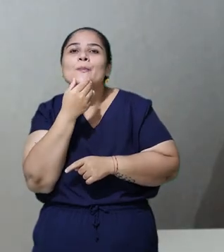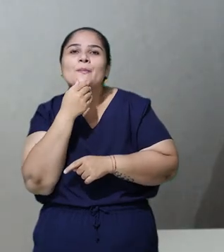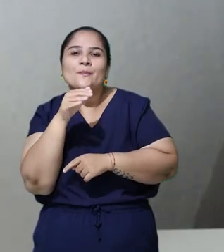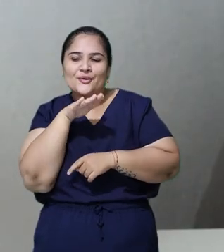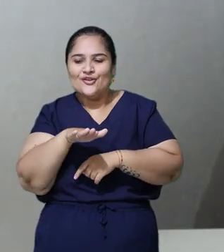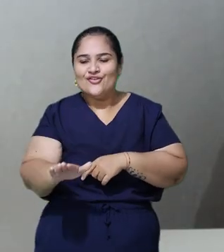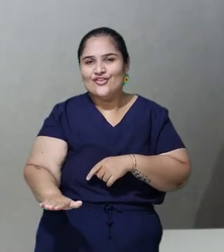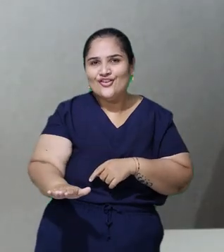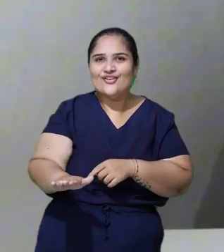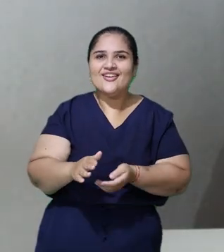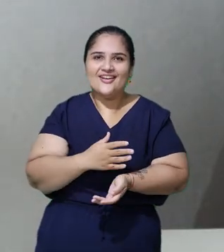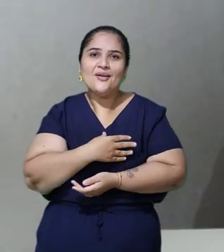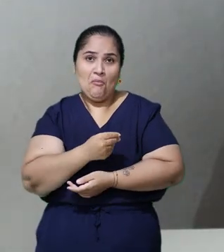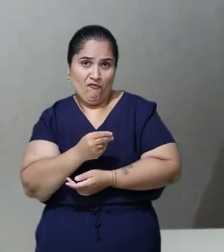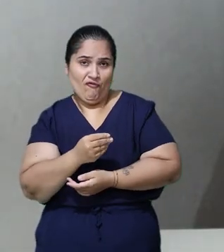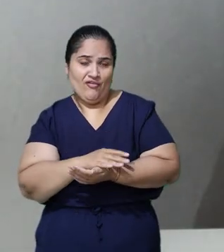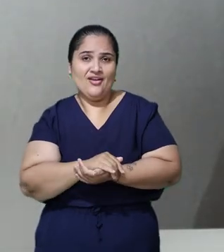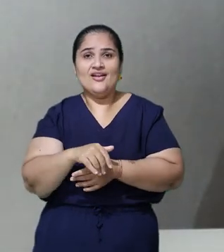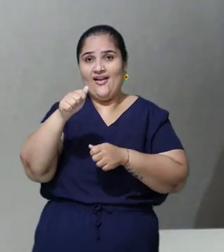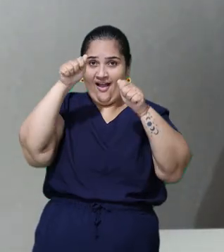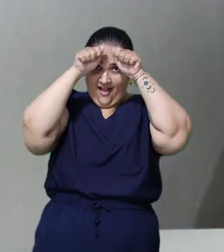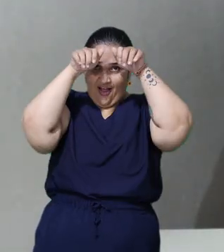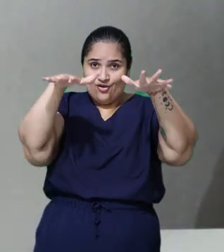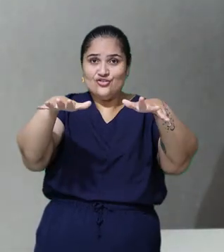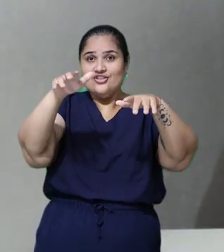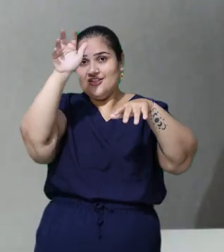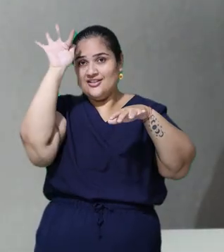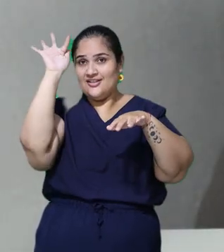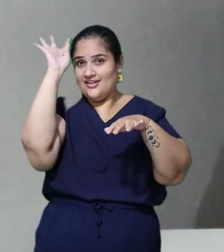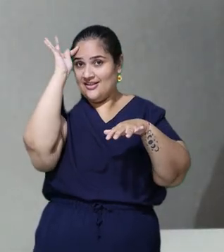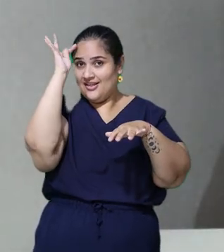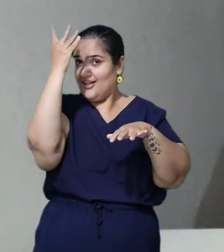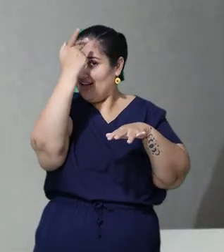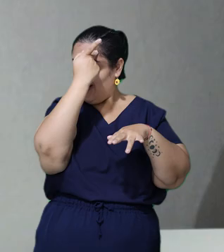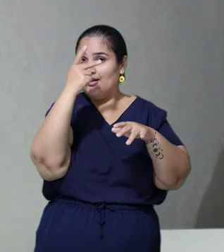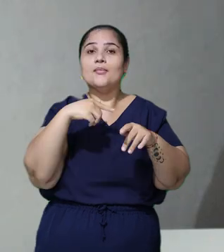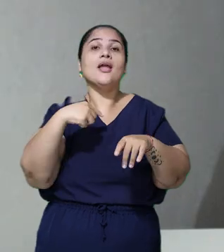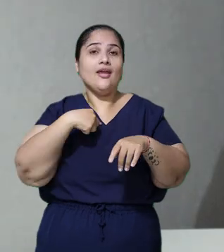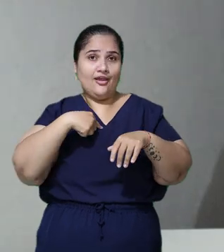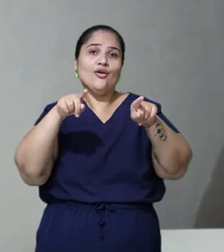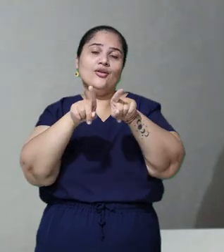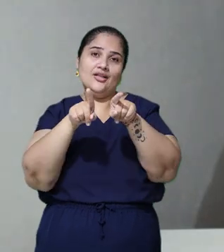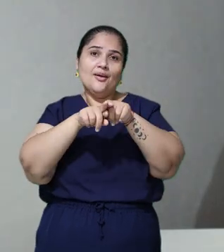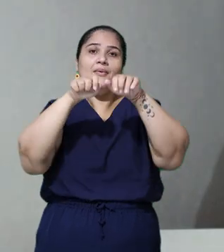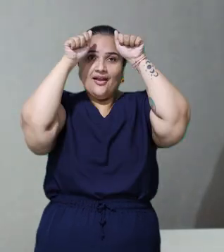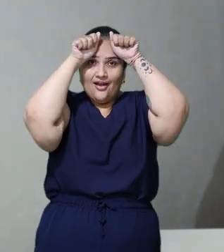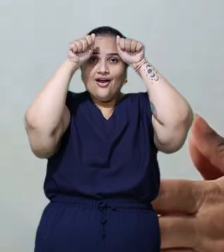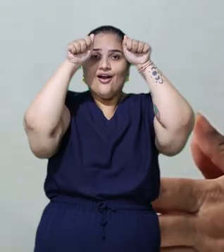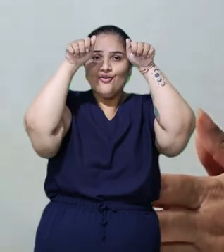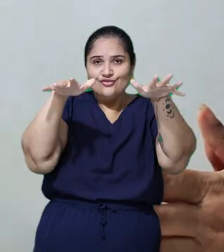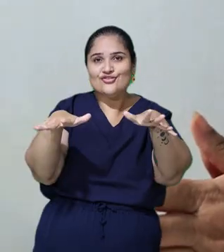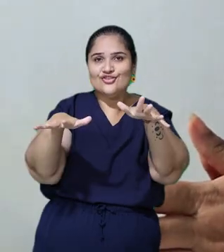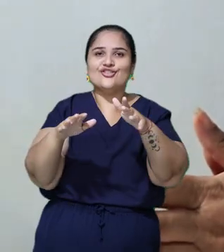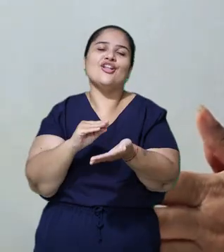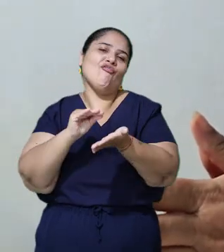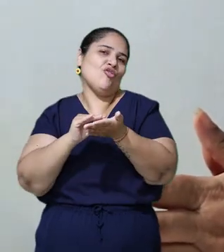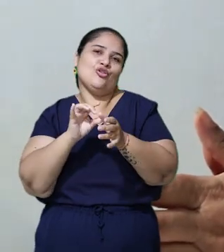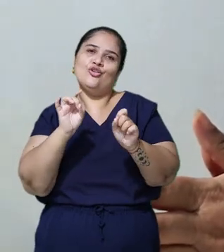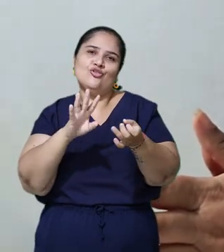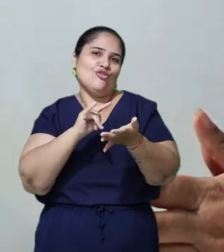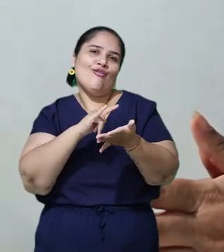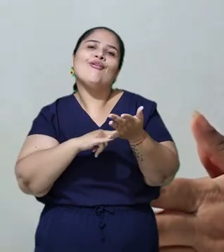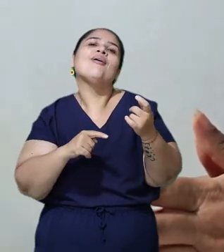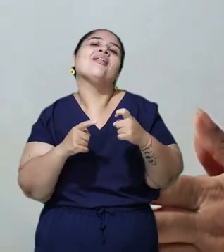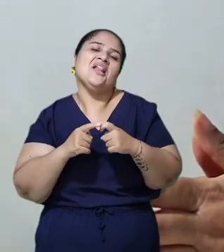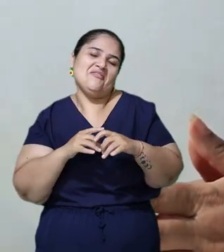descobrindo autista, porque já fiz teste, então só estava faltando o laudo. Também sou uma pessoa neurodivergente. Então hoje eu